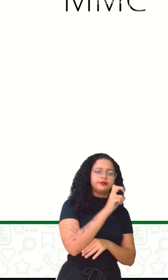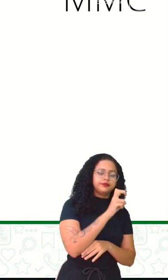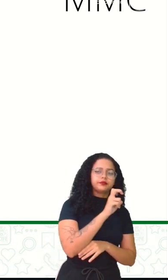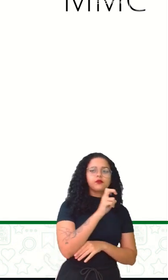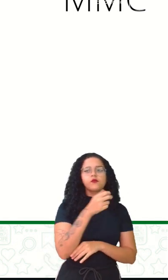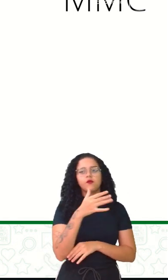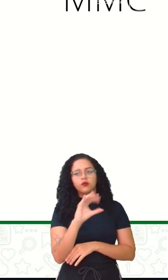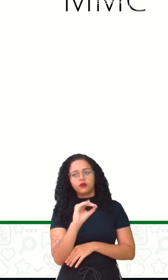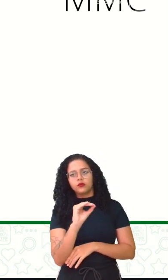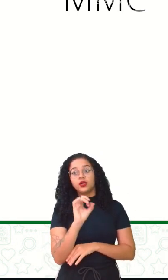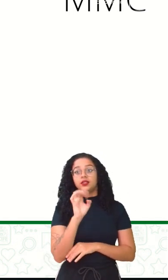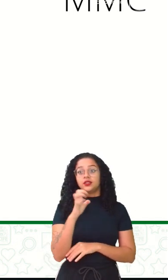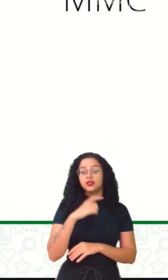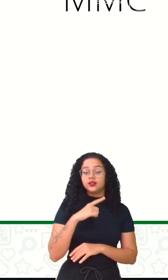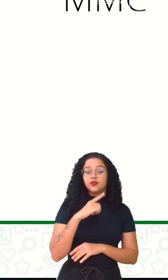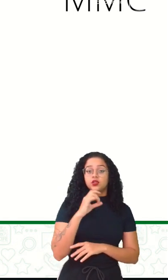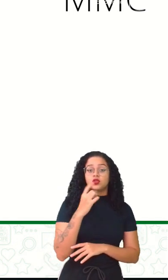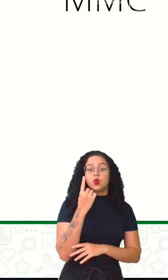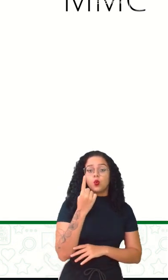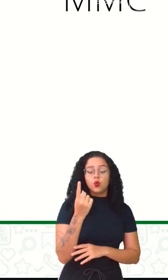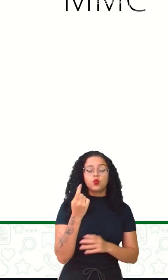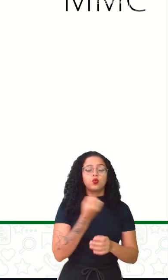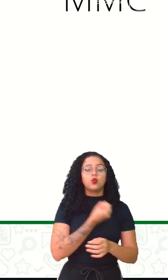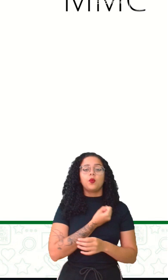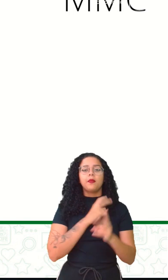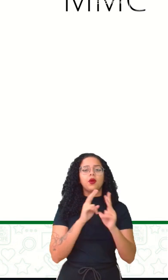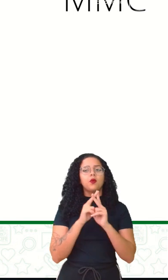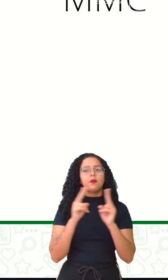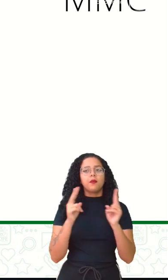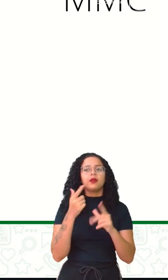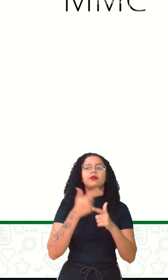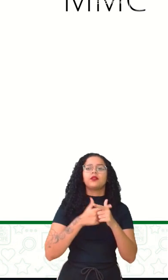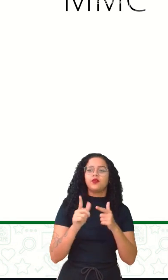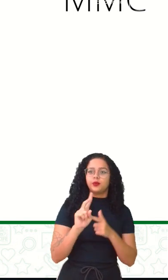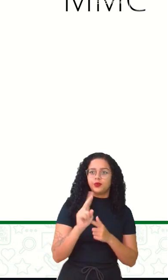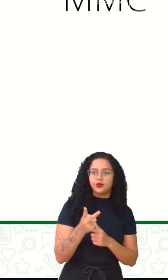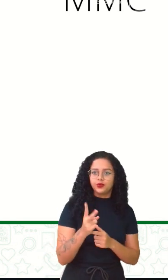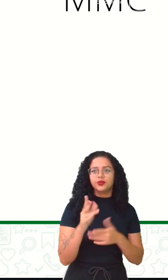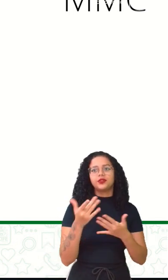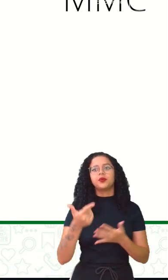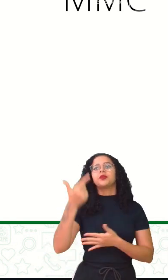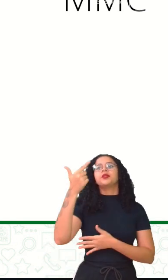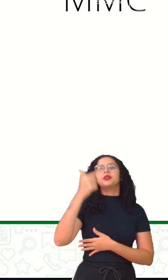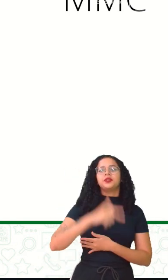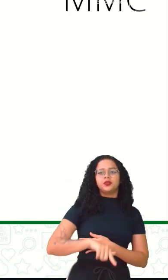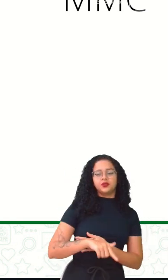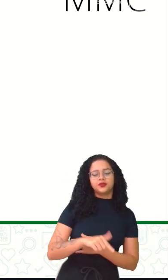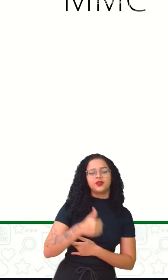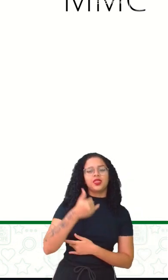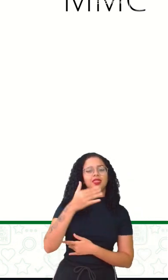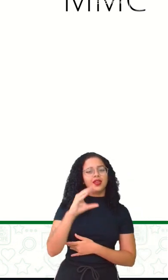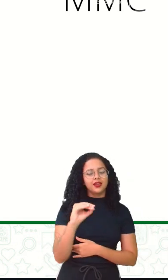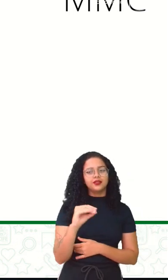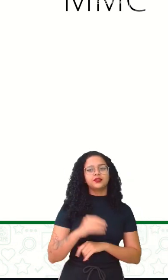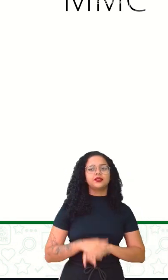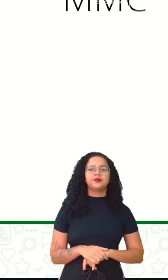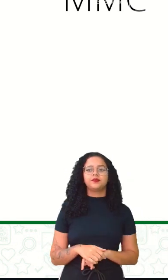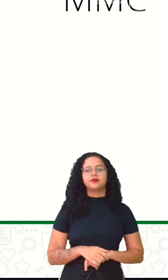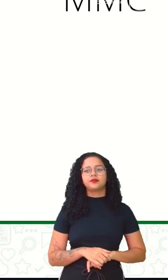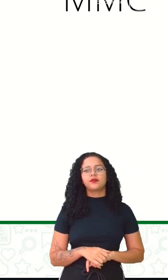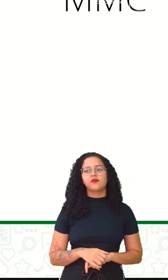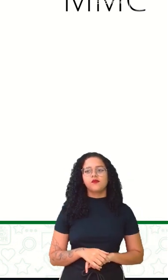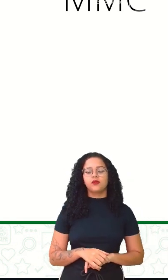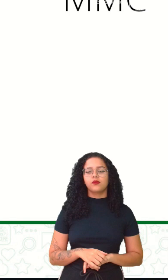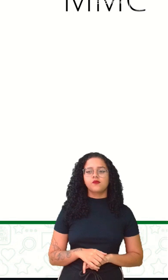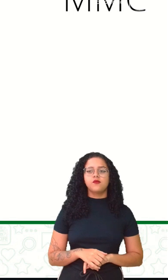tiver pelo menos um número par, divide por 2. Então divide por 2, aí repete o 15, que não dá para dividir, e 10 por 2 vai